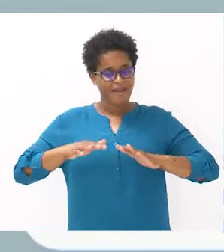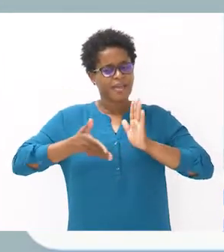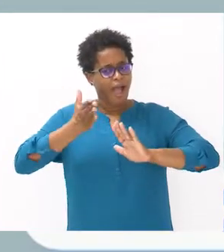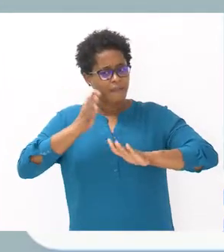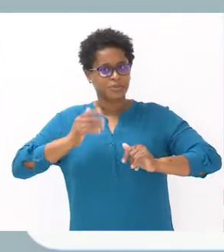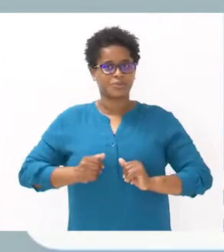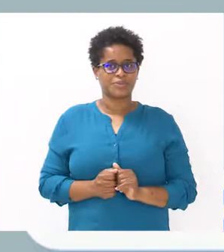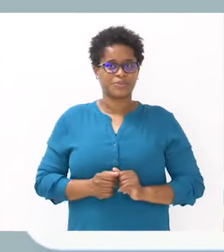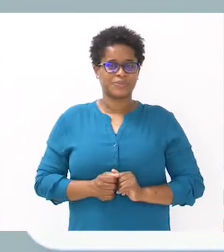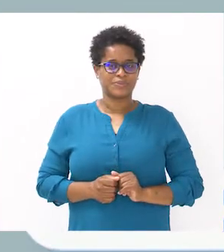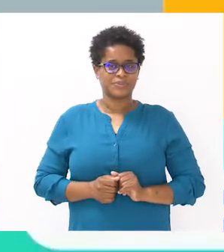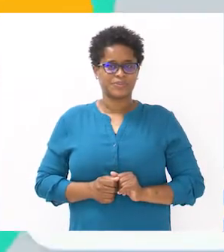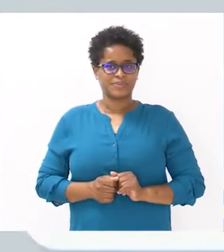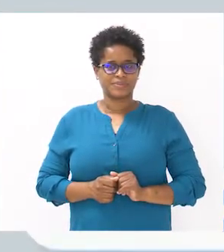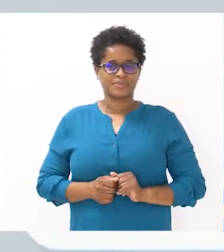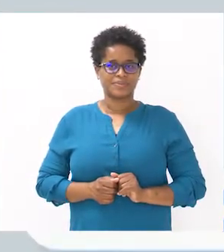rápido.